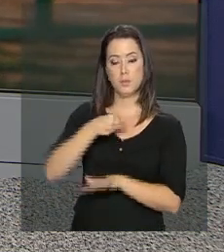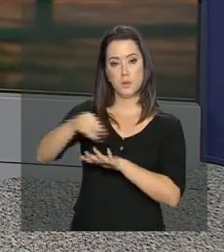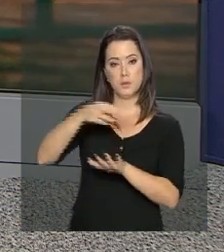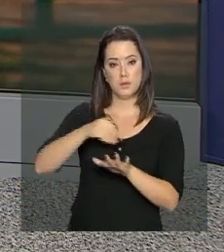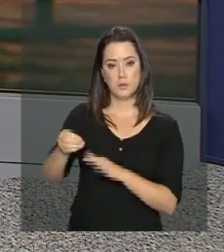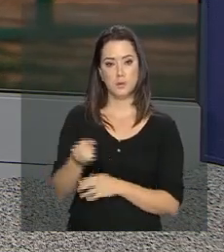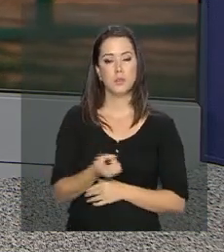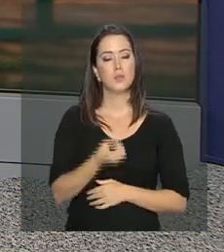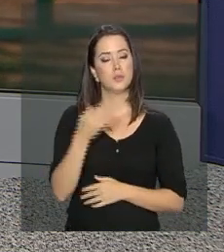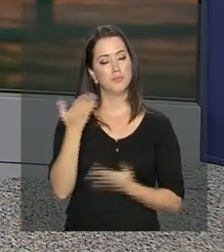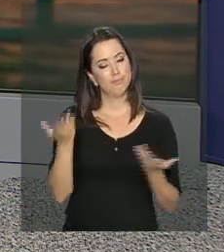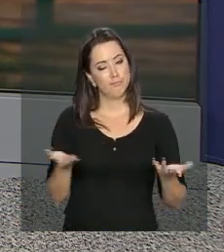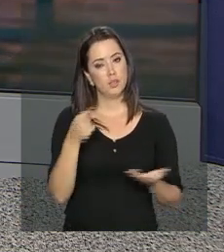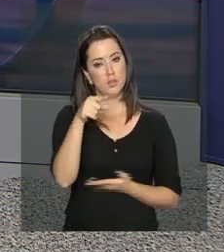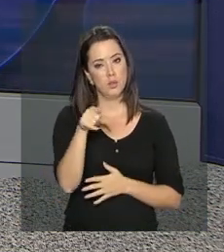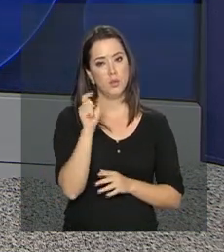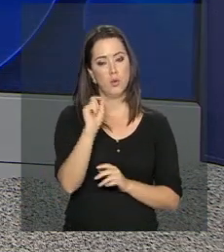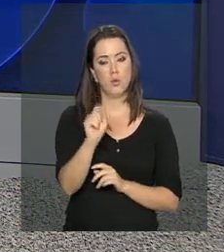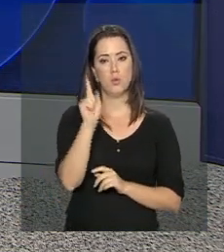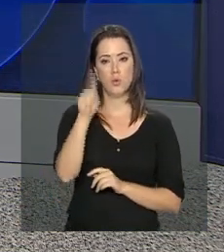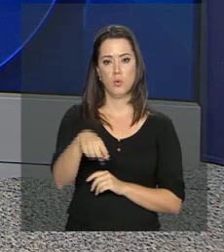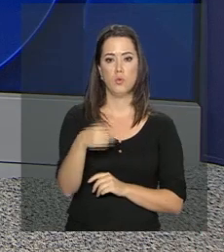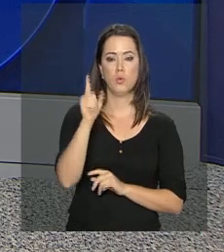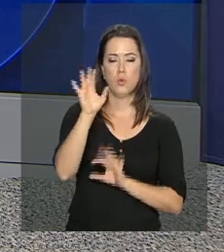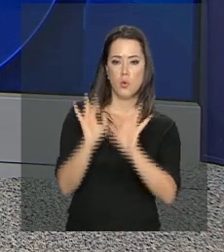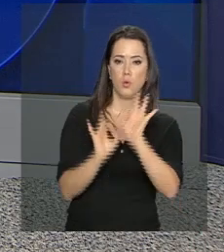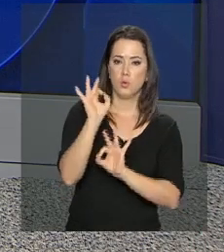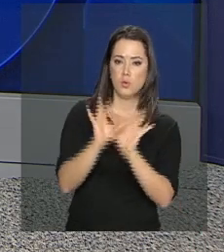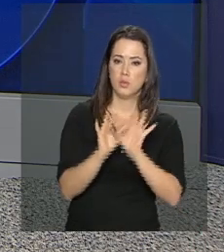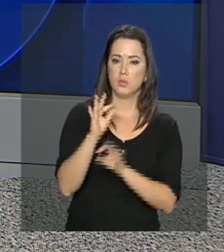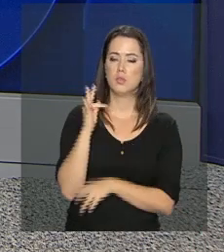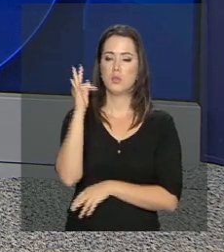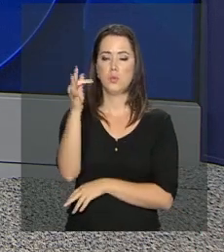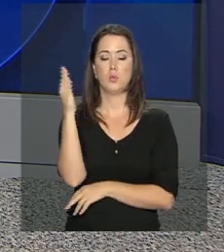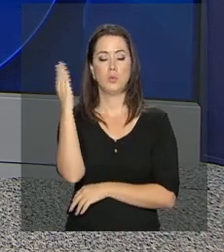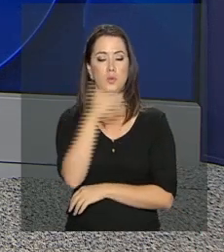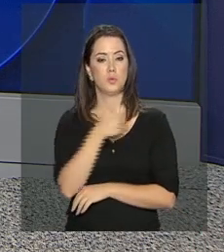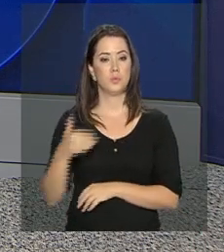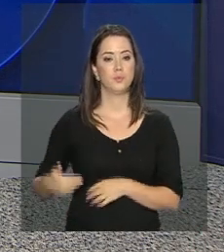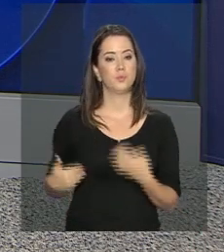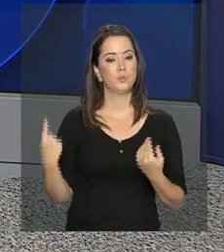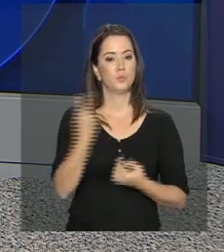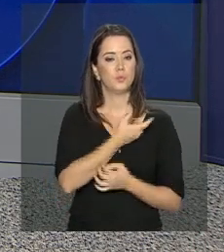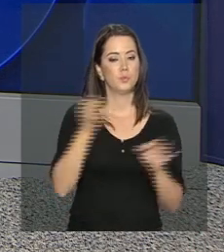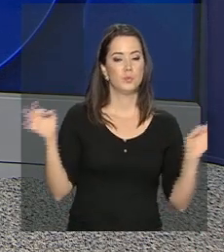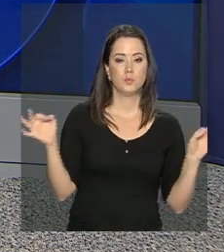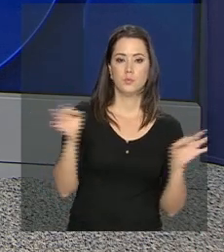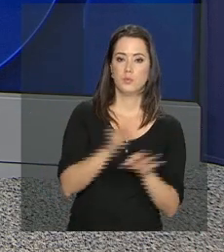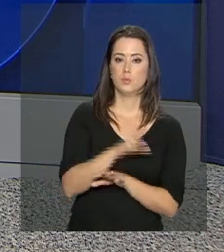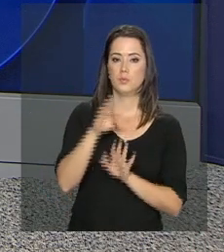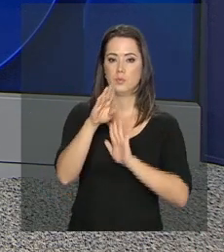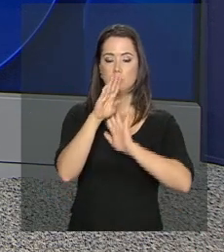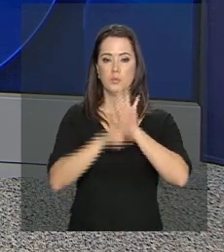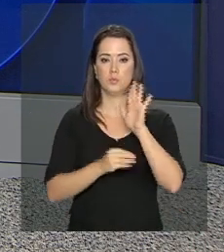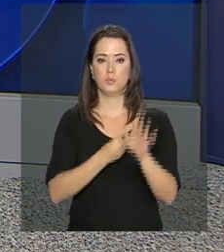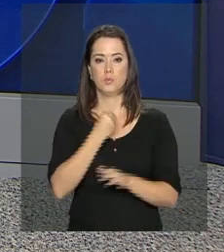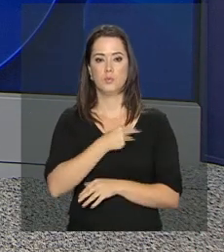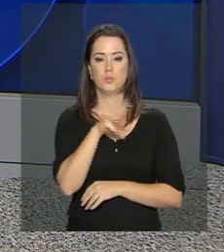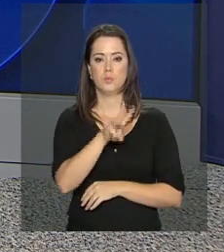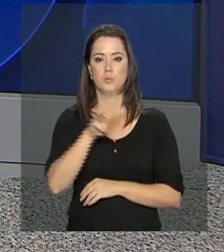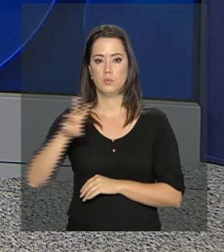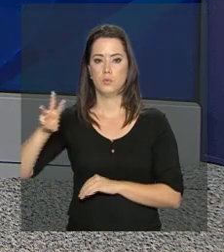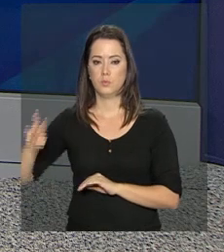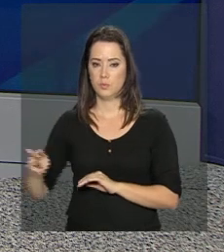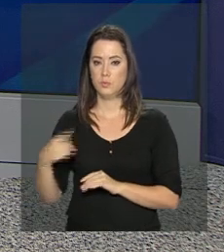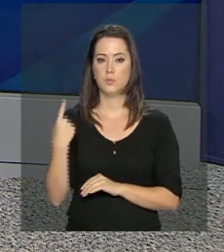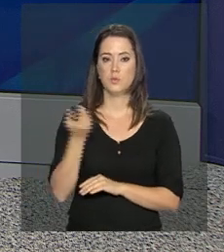informações está então que seja o desenho do próximo governo nós ficamos por aqui você acompanha nossa programação ao vivo pelo site